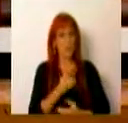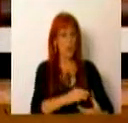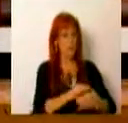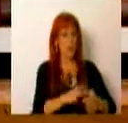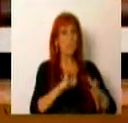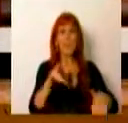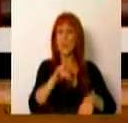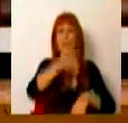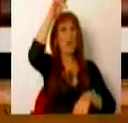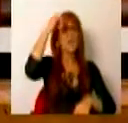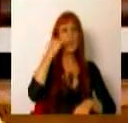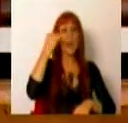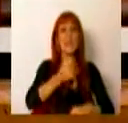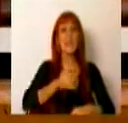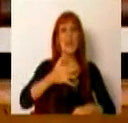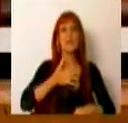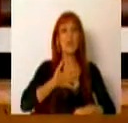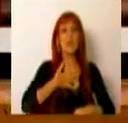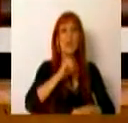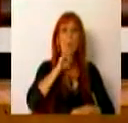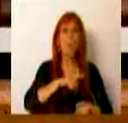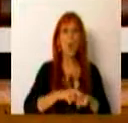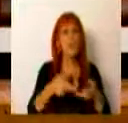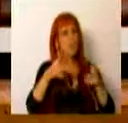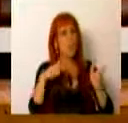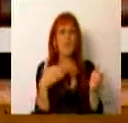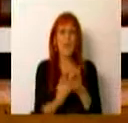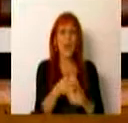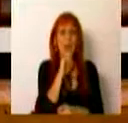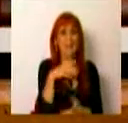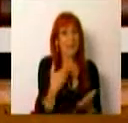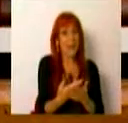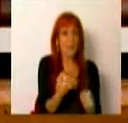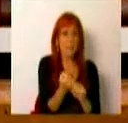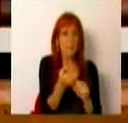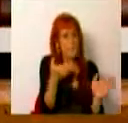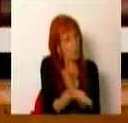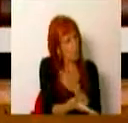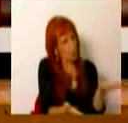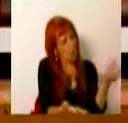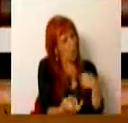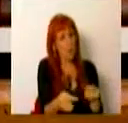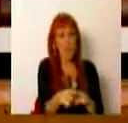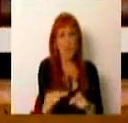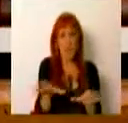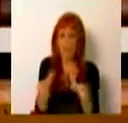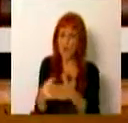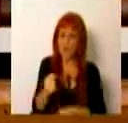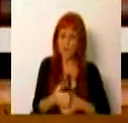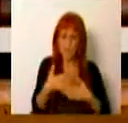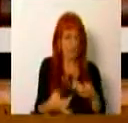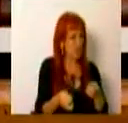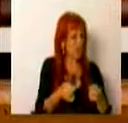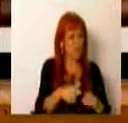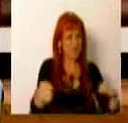que deve tocar particularmente as empresas que podem disponibilizar oportunidades de emprego e as ordens profissionais para gerirem